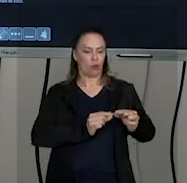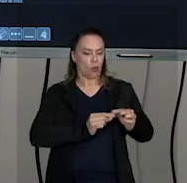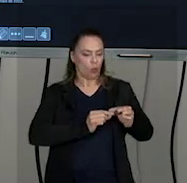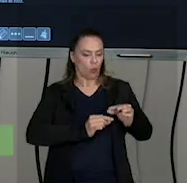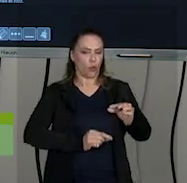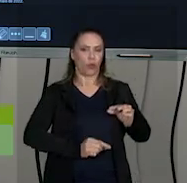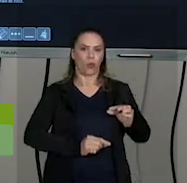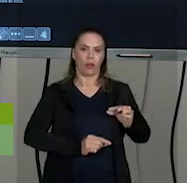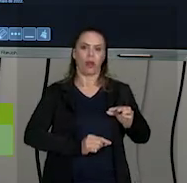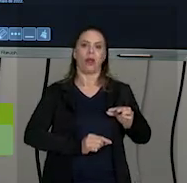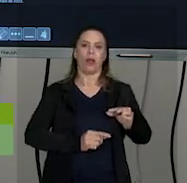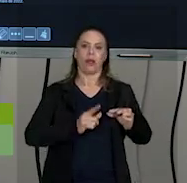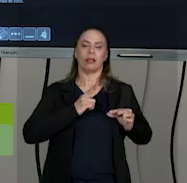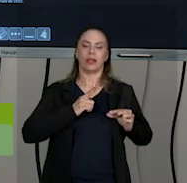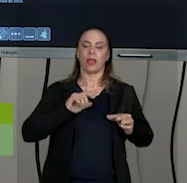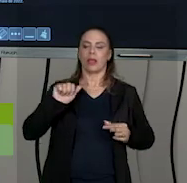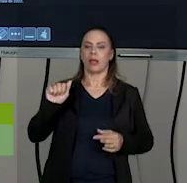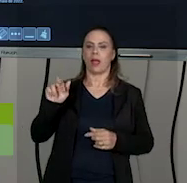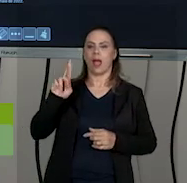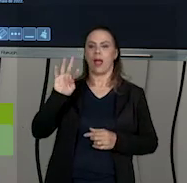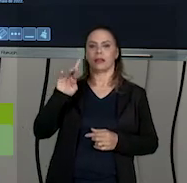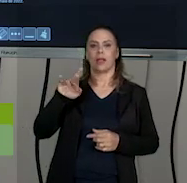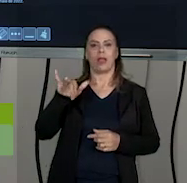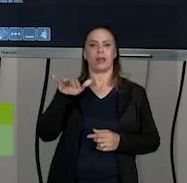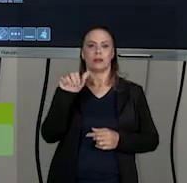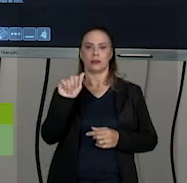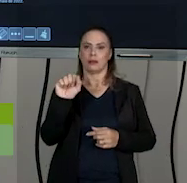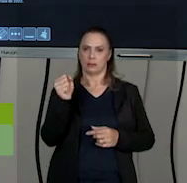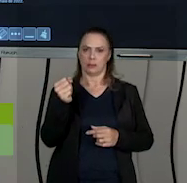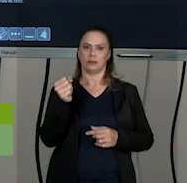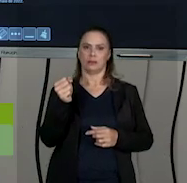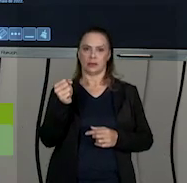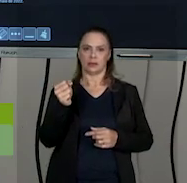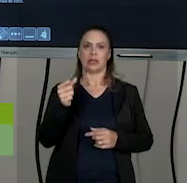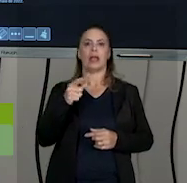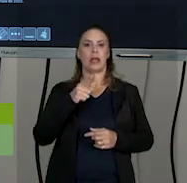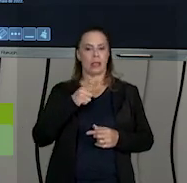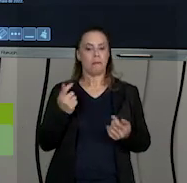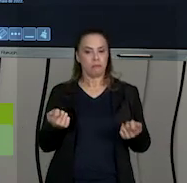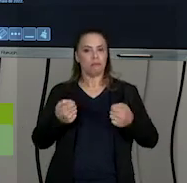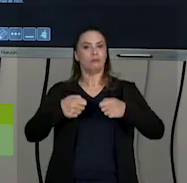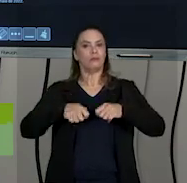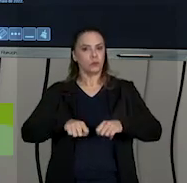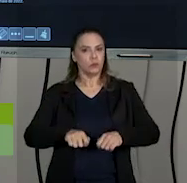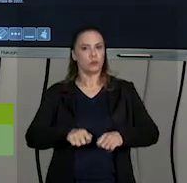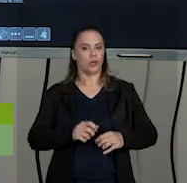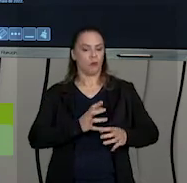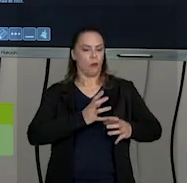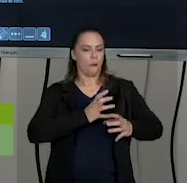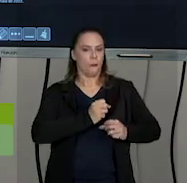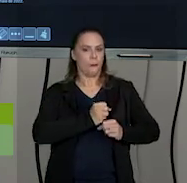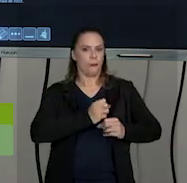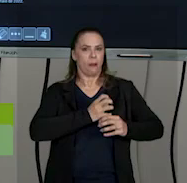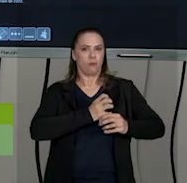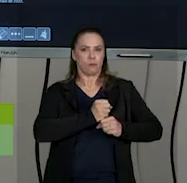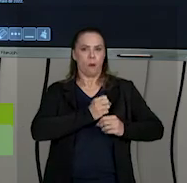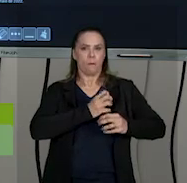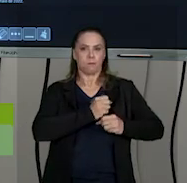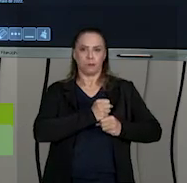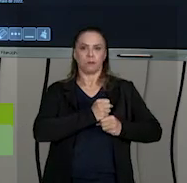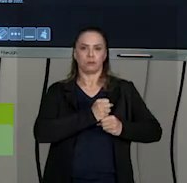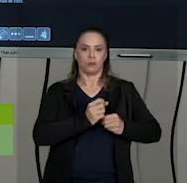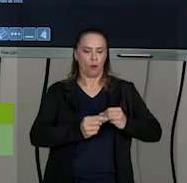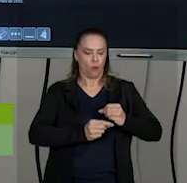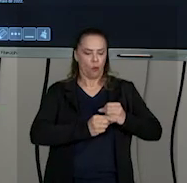bem calibrosos, com musculatura na sua parede, que permite um bombeamento, né, que permite uma pressão